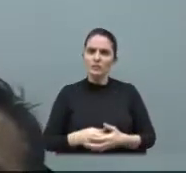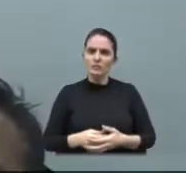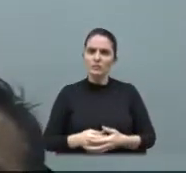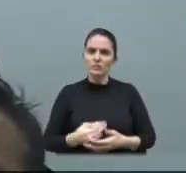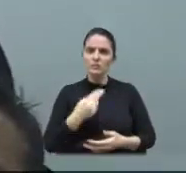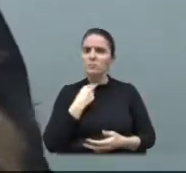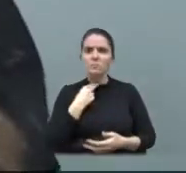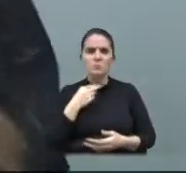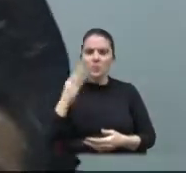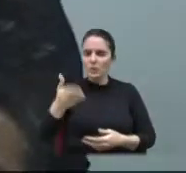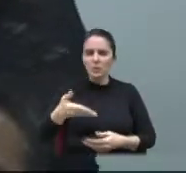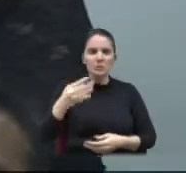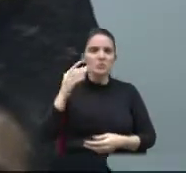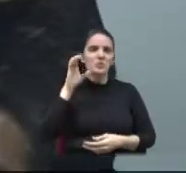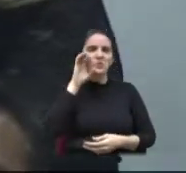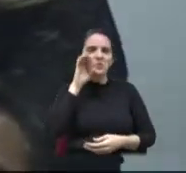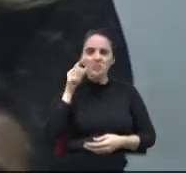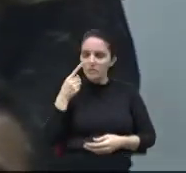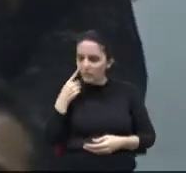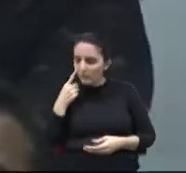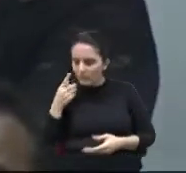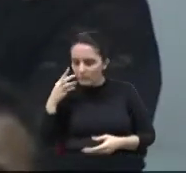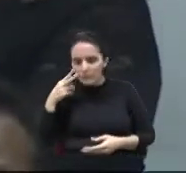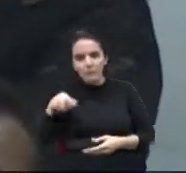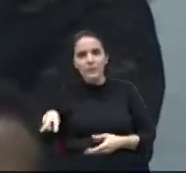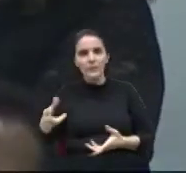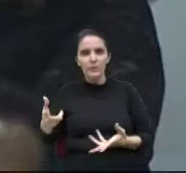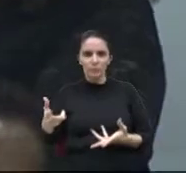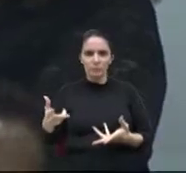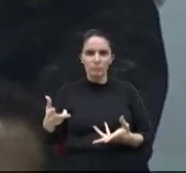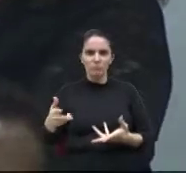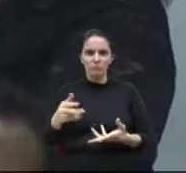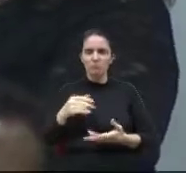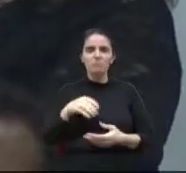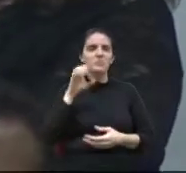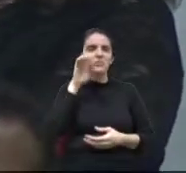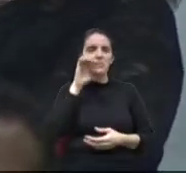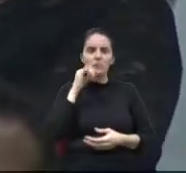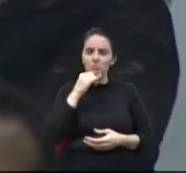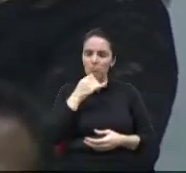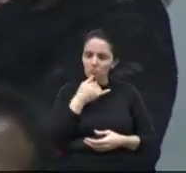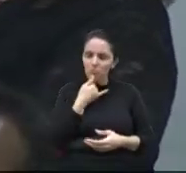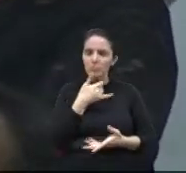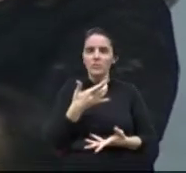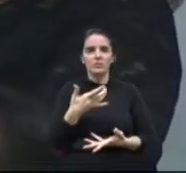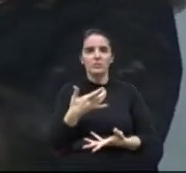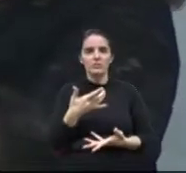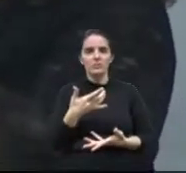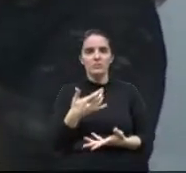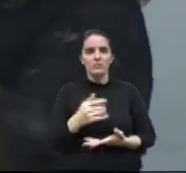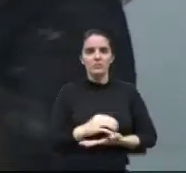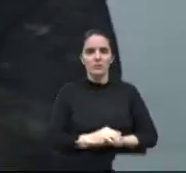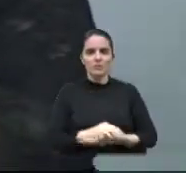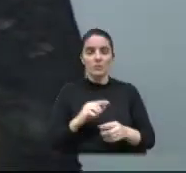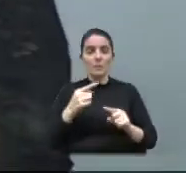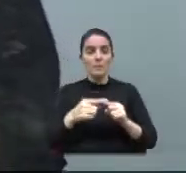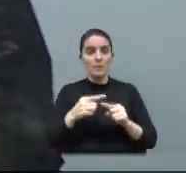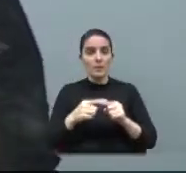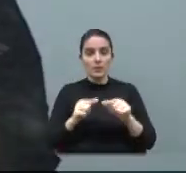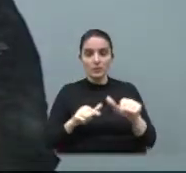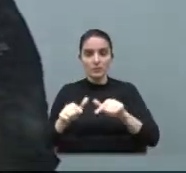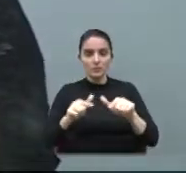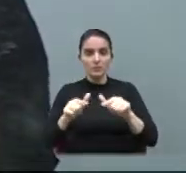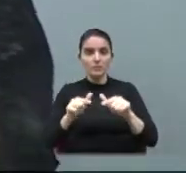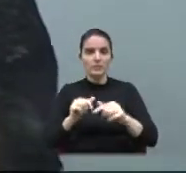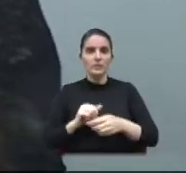lá hoje. Me chateia, me entristece, porque eu fui eleita para trabalhar com as pessoas da